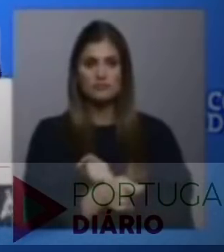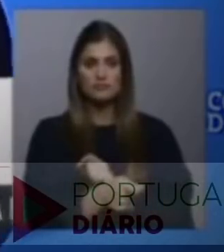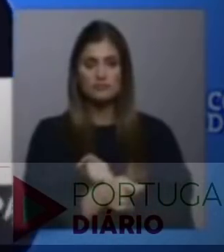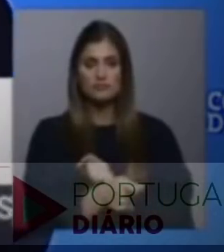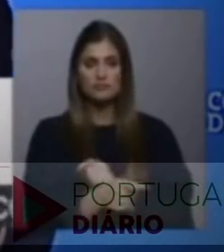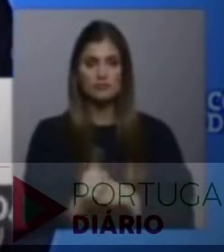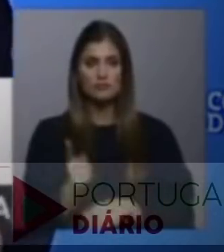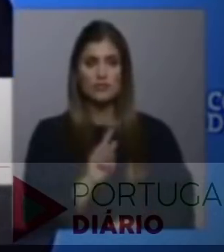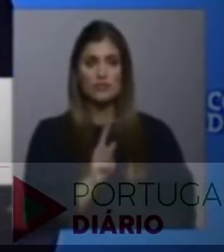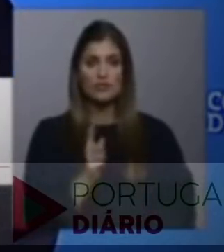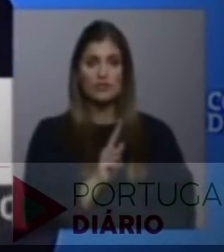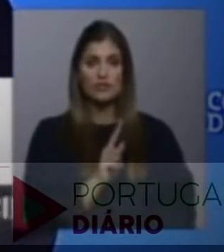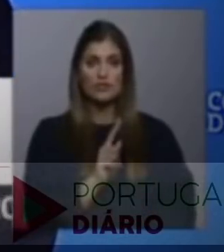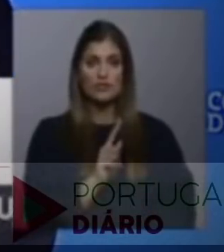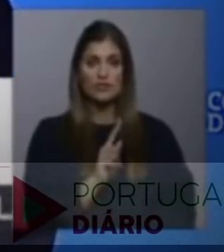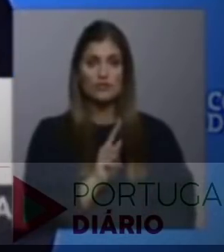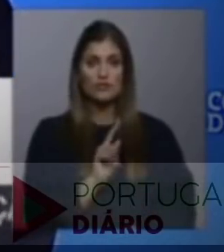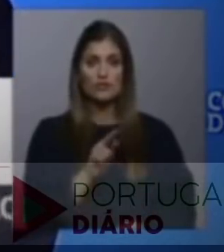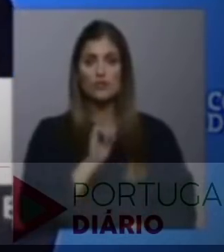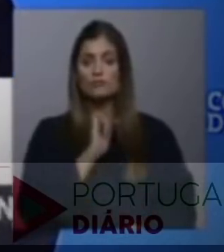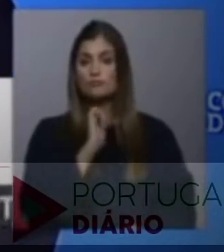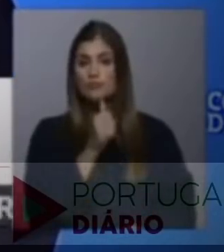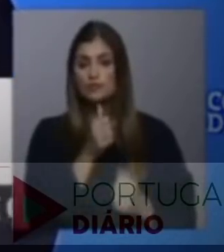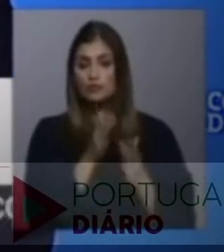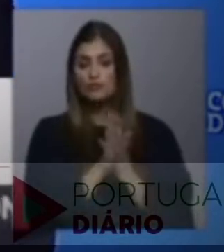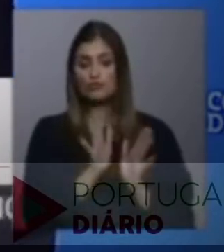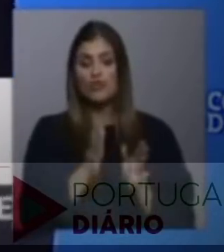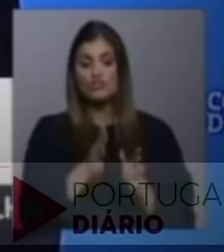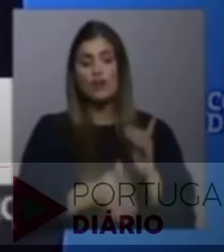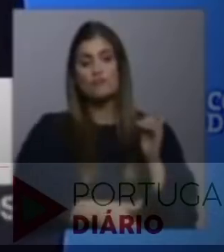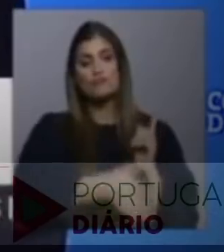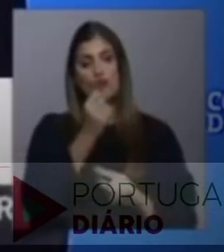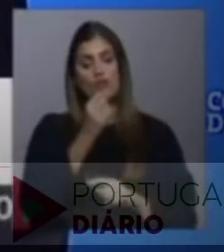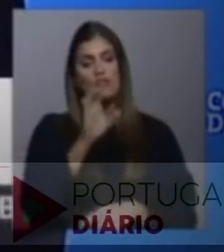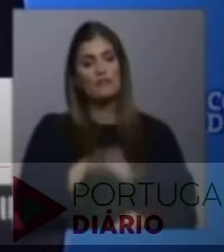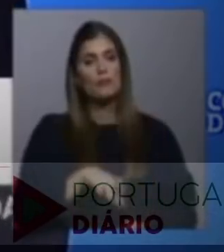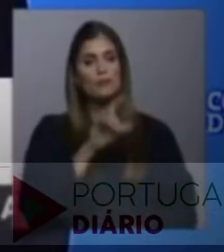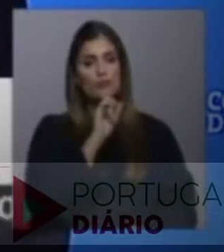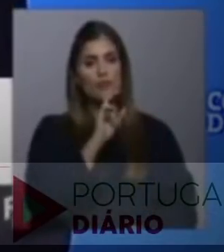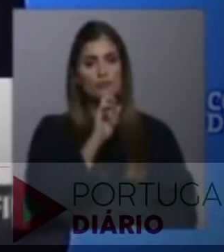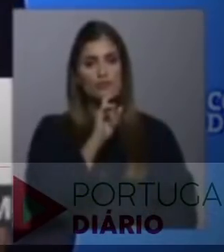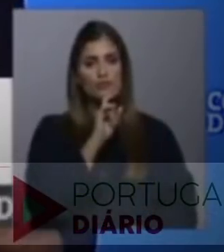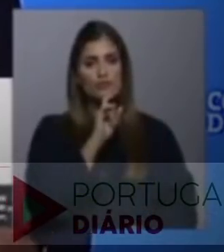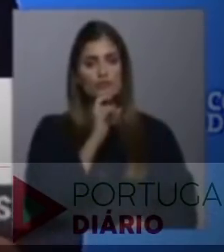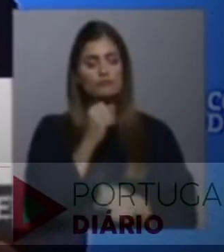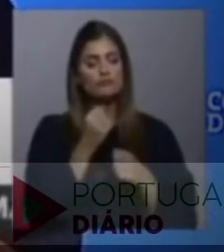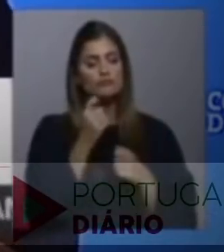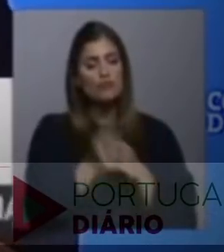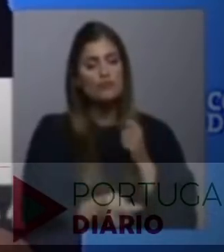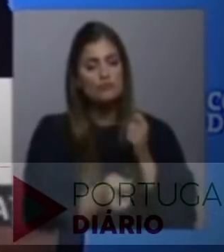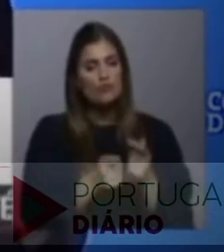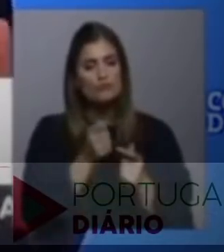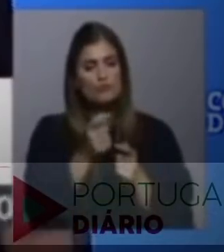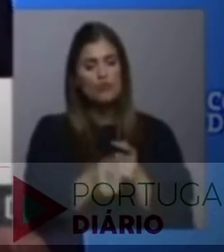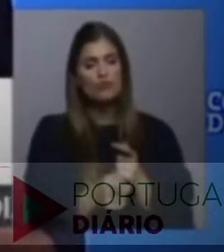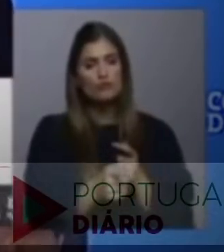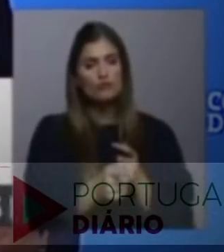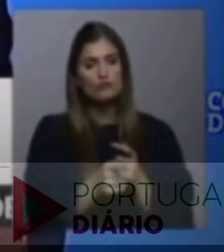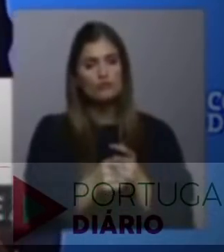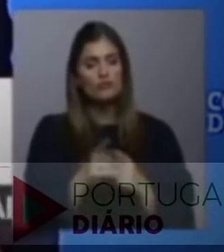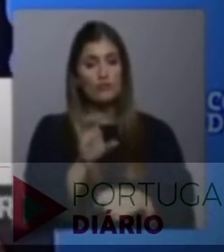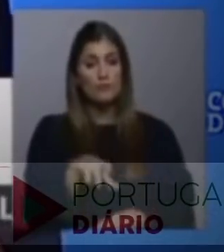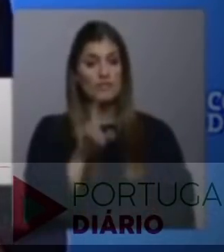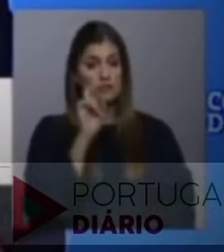estragar aquilo que conseguimos já alcançar, de forma a podermos ir retomando com